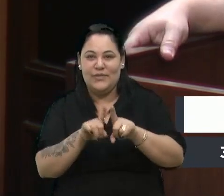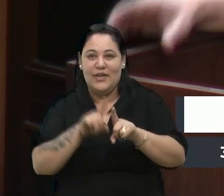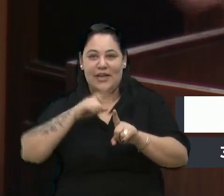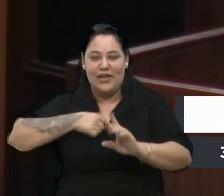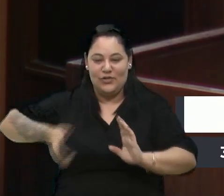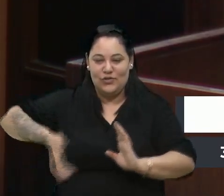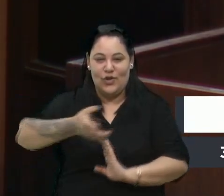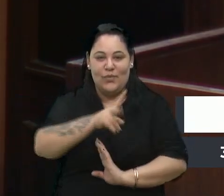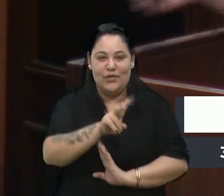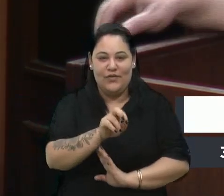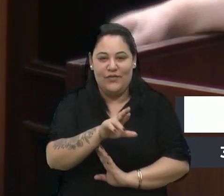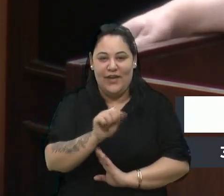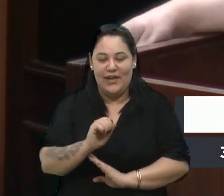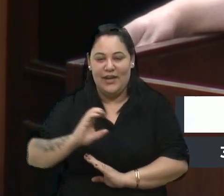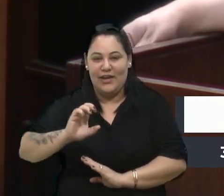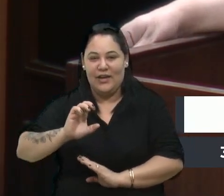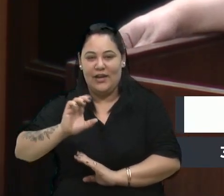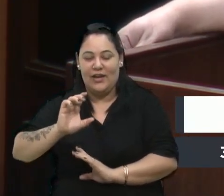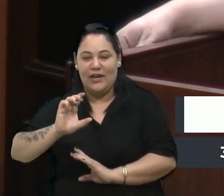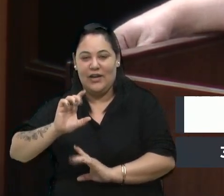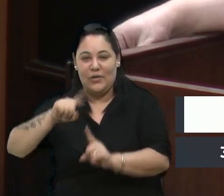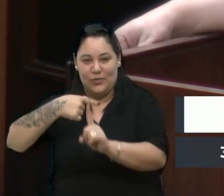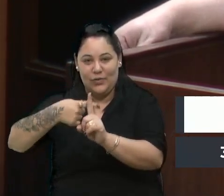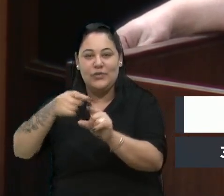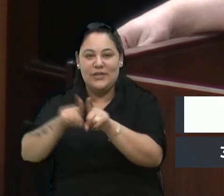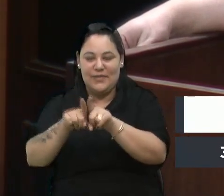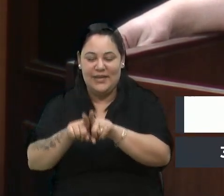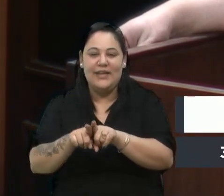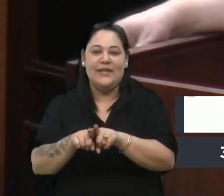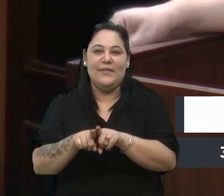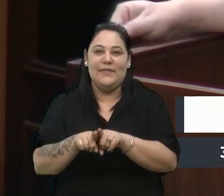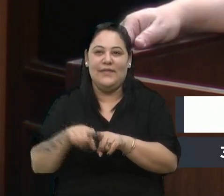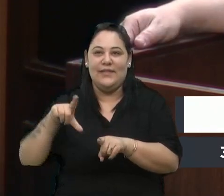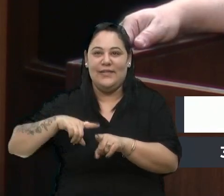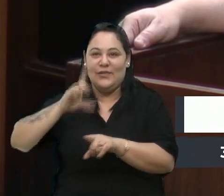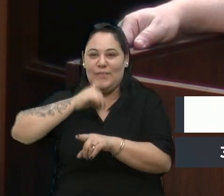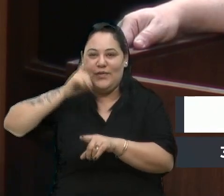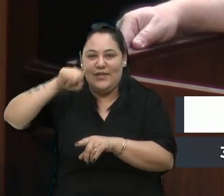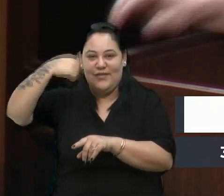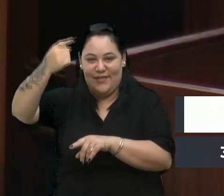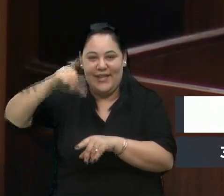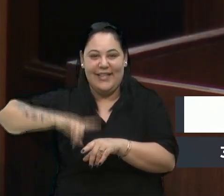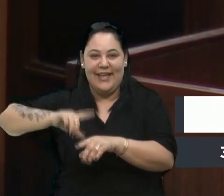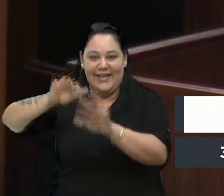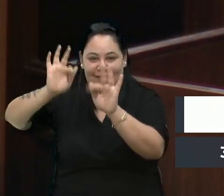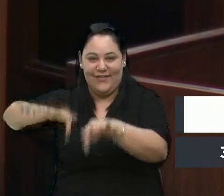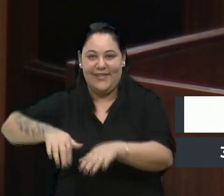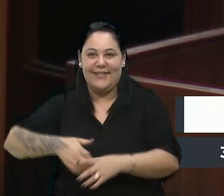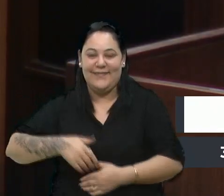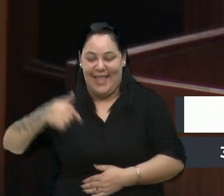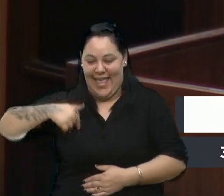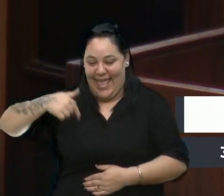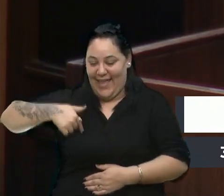Vera Cruz. Domingo que vem vai ser a grande final. Mas, o jogador caro, né?